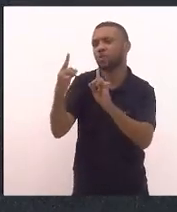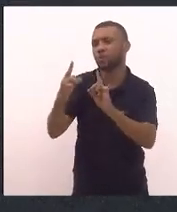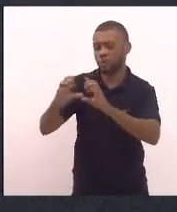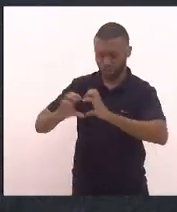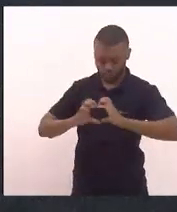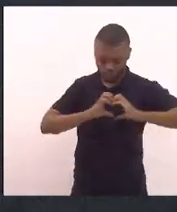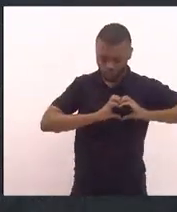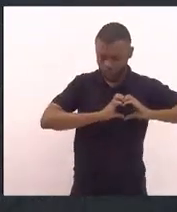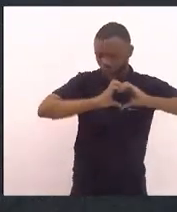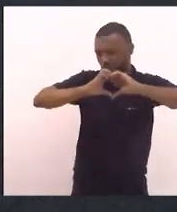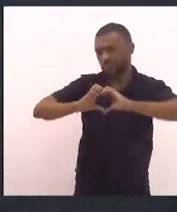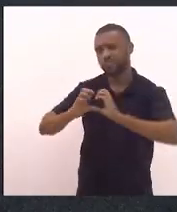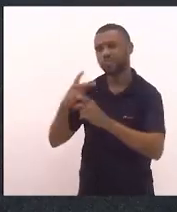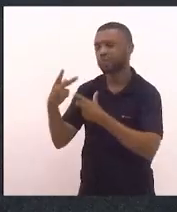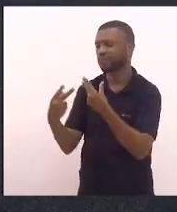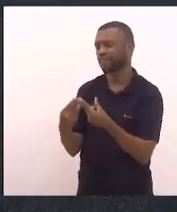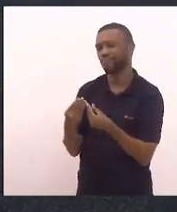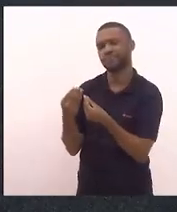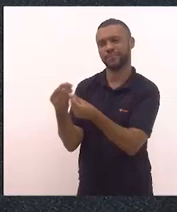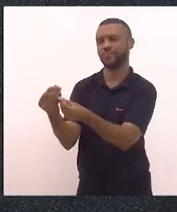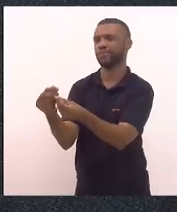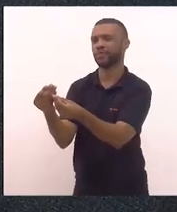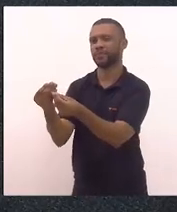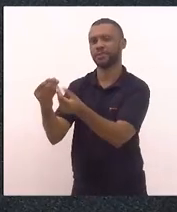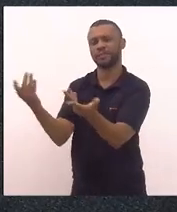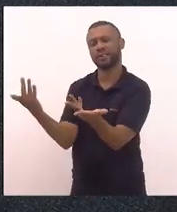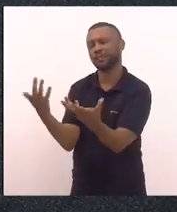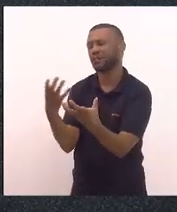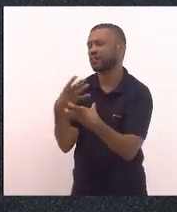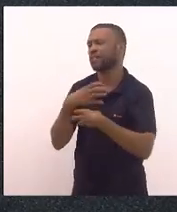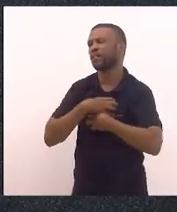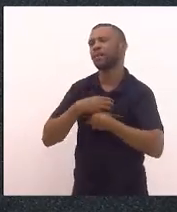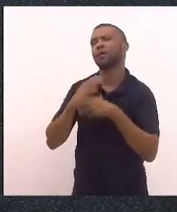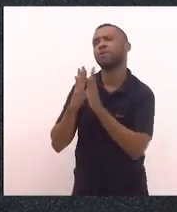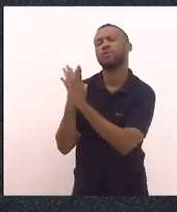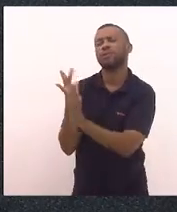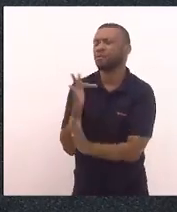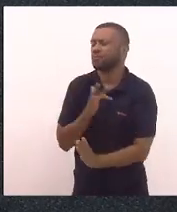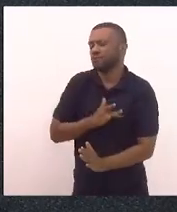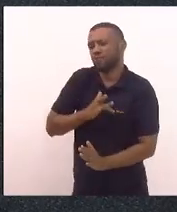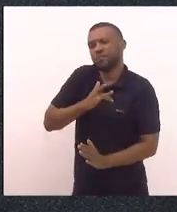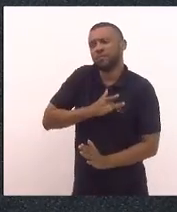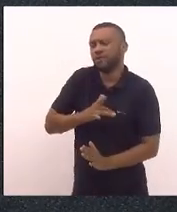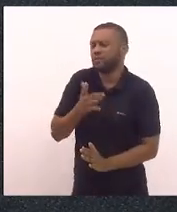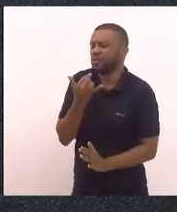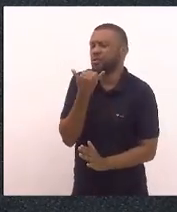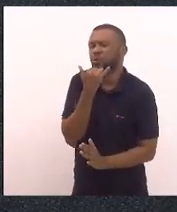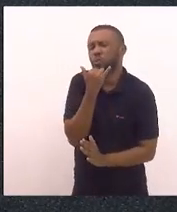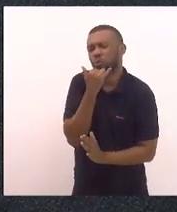coração. Ah, tem dó dos meus ais, perdão.